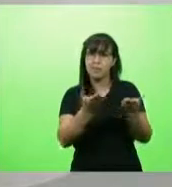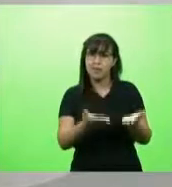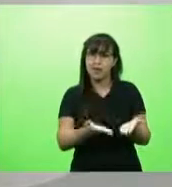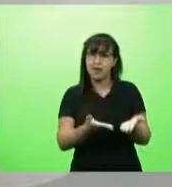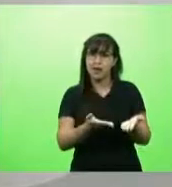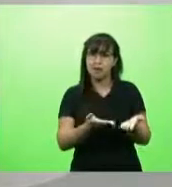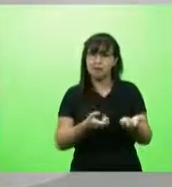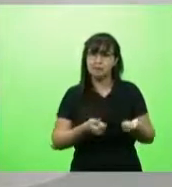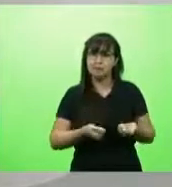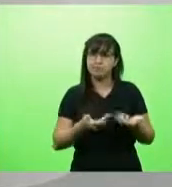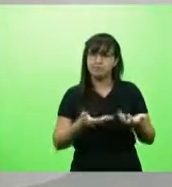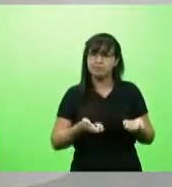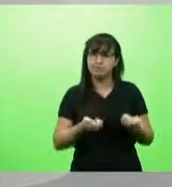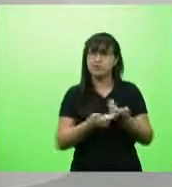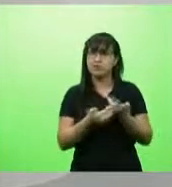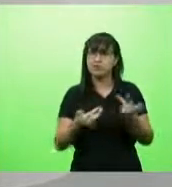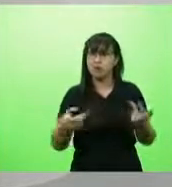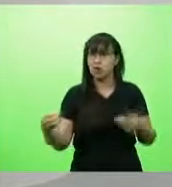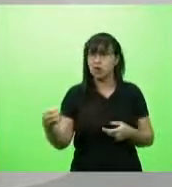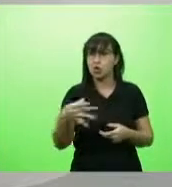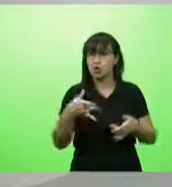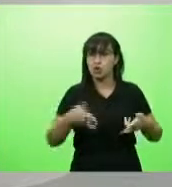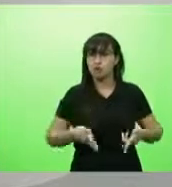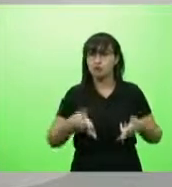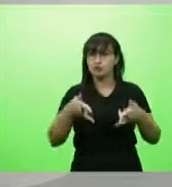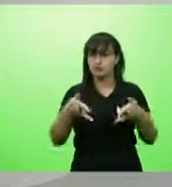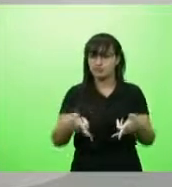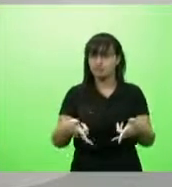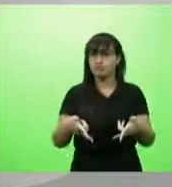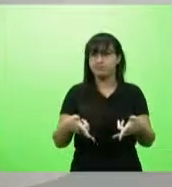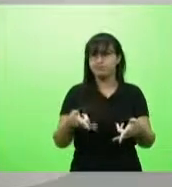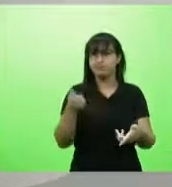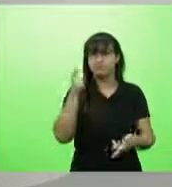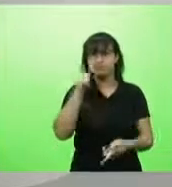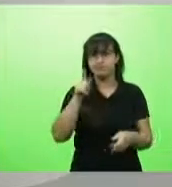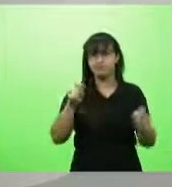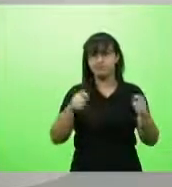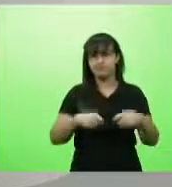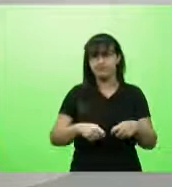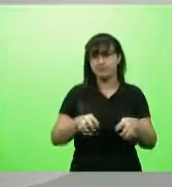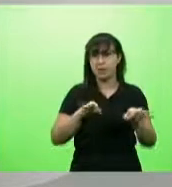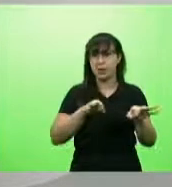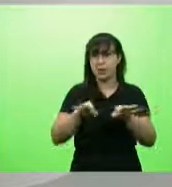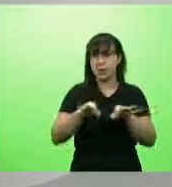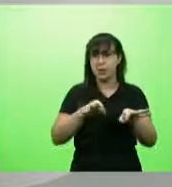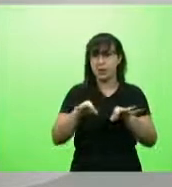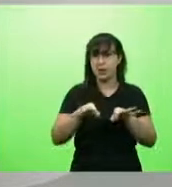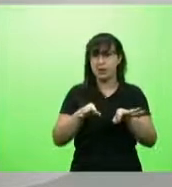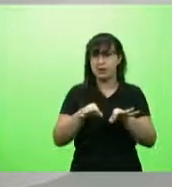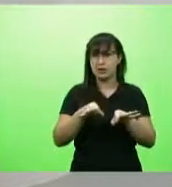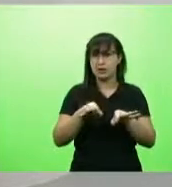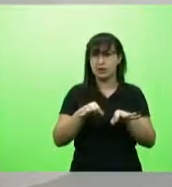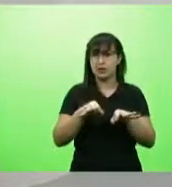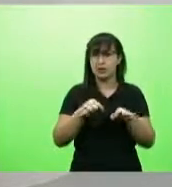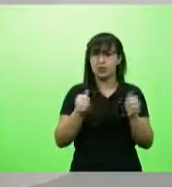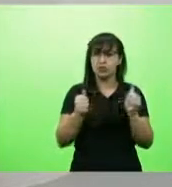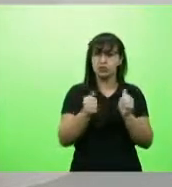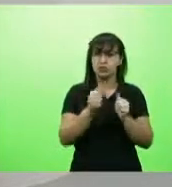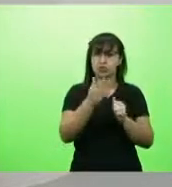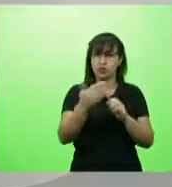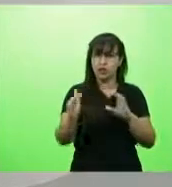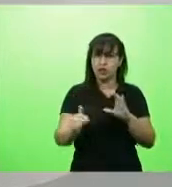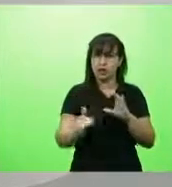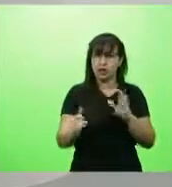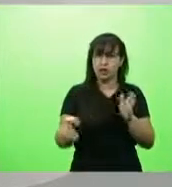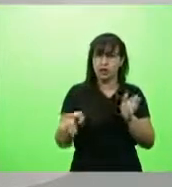equipação de novos leitos e para a preparação da recepção do paciente que chega em última análise,